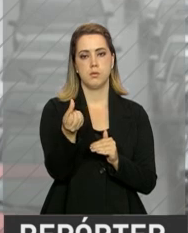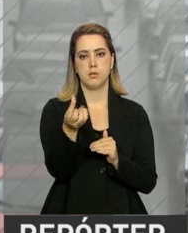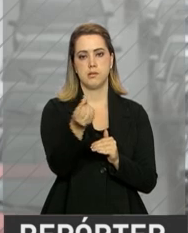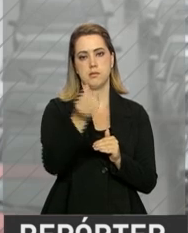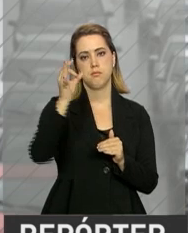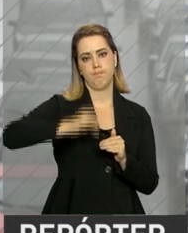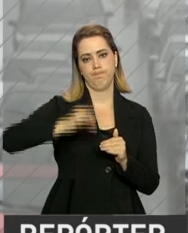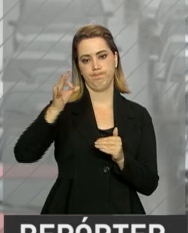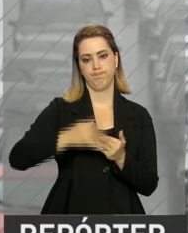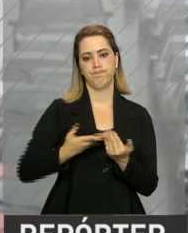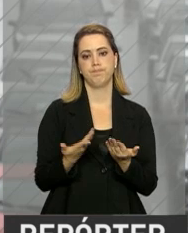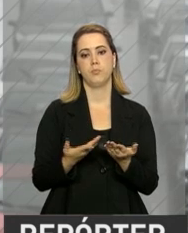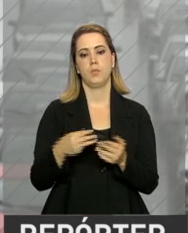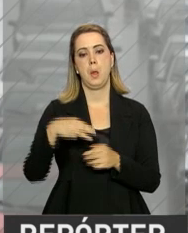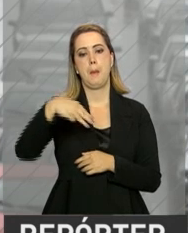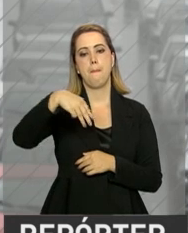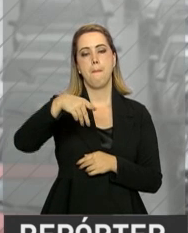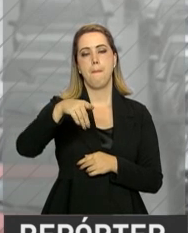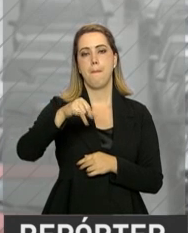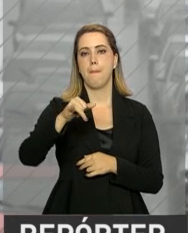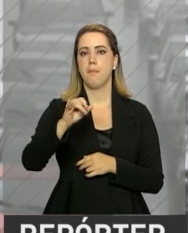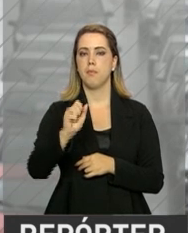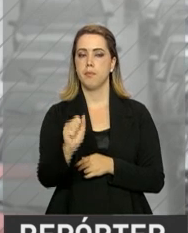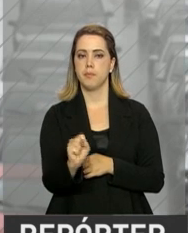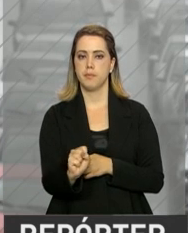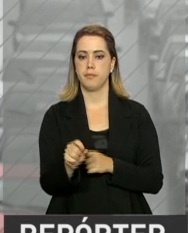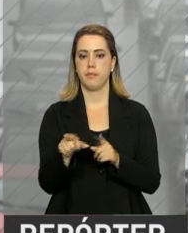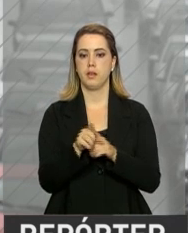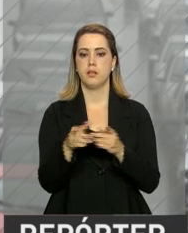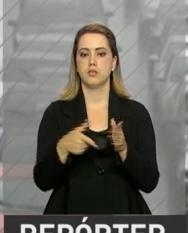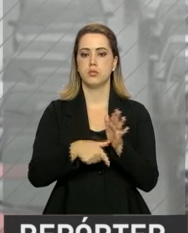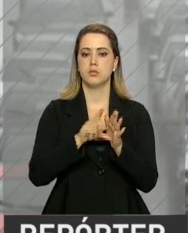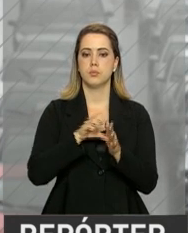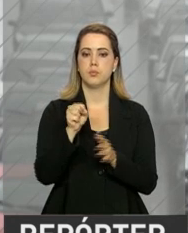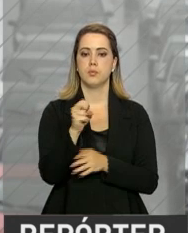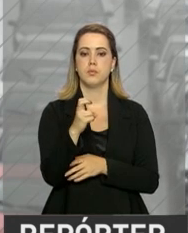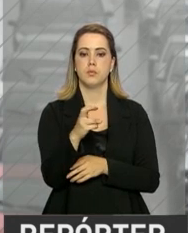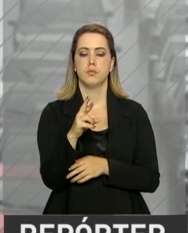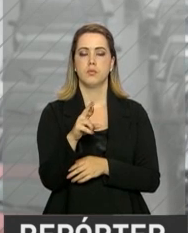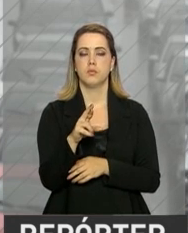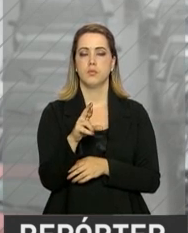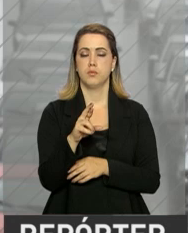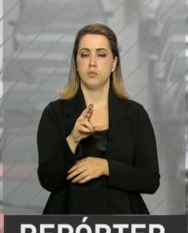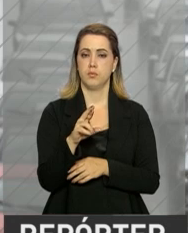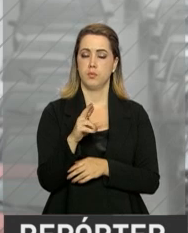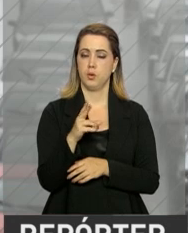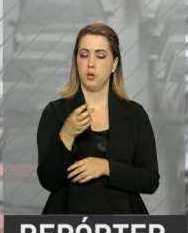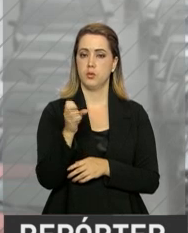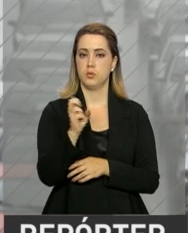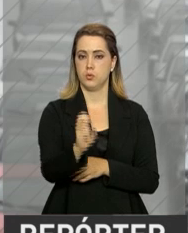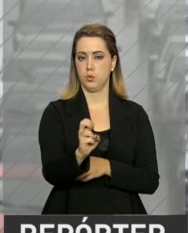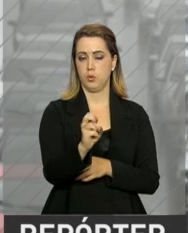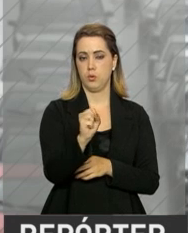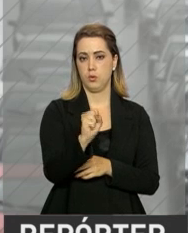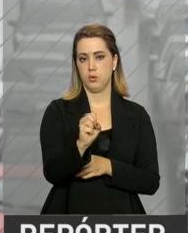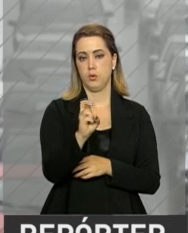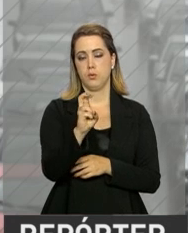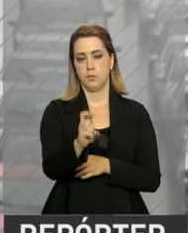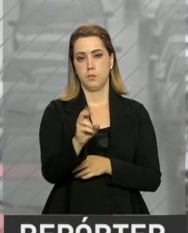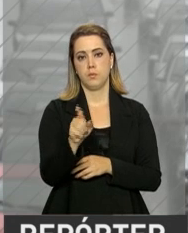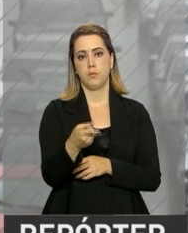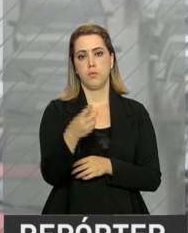88,38 as infrações médias passaram de R 85,13 para R